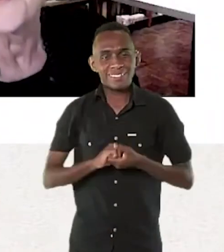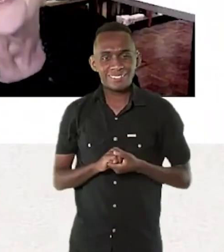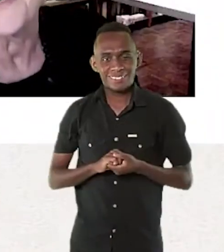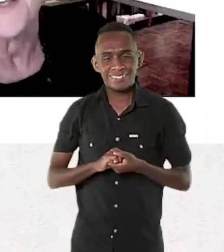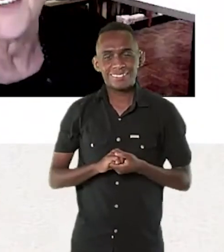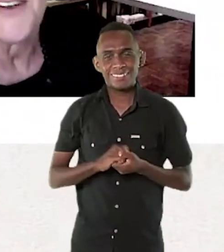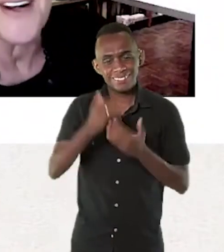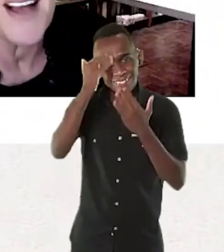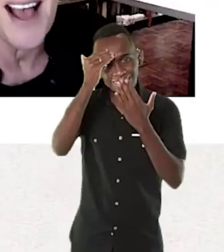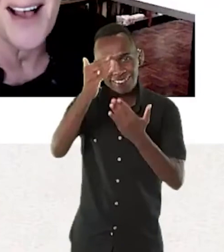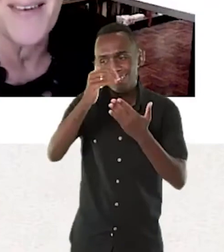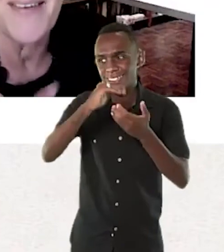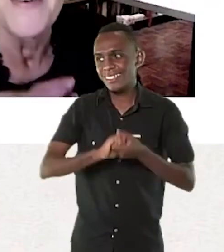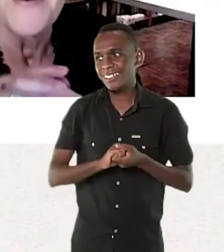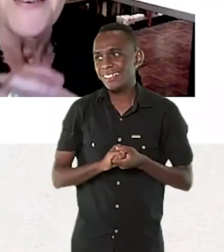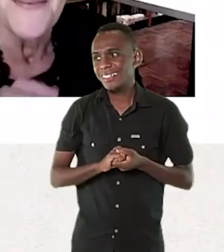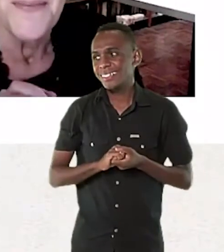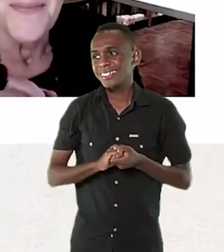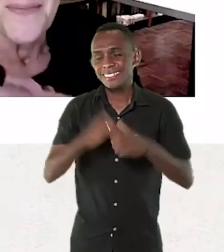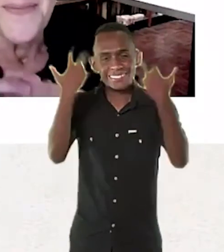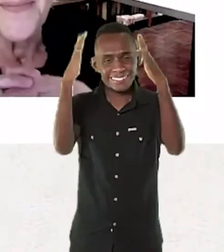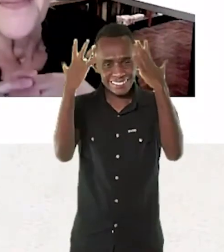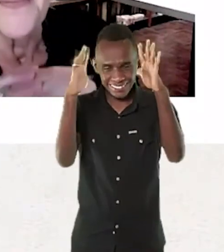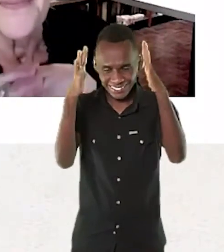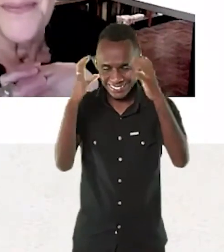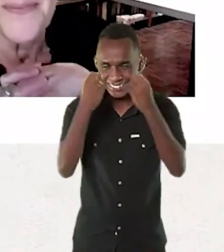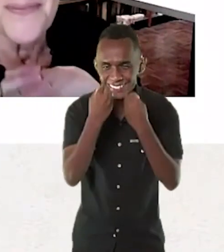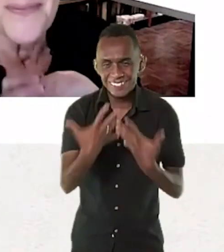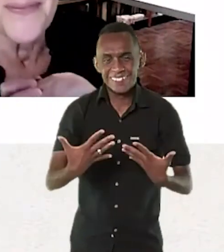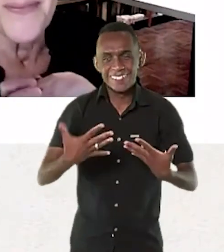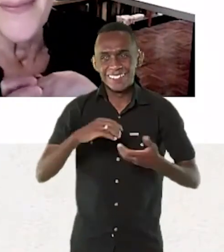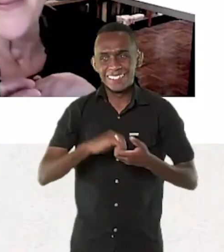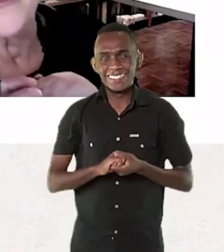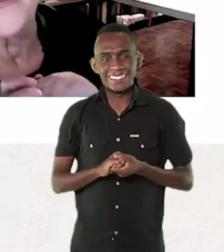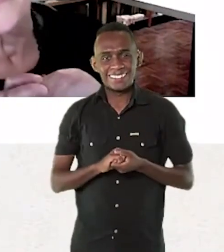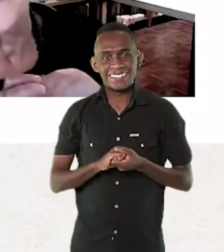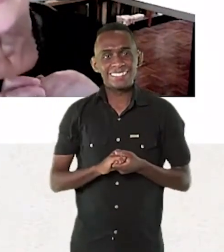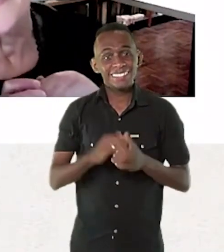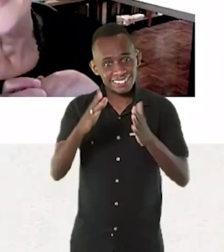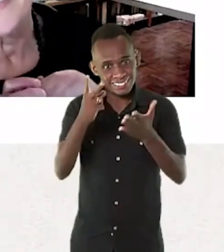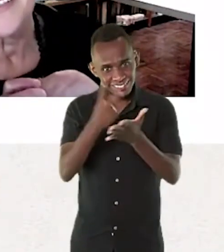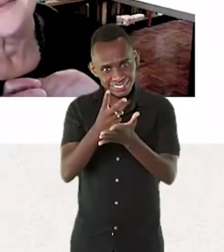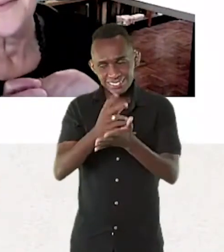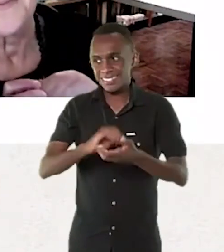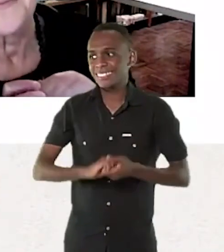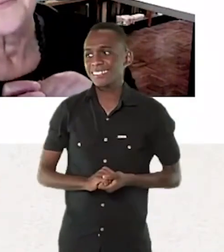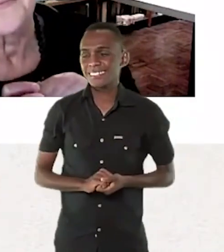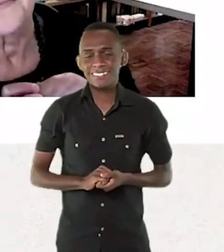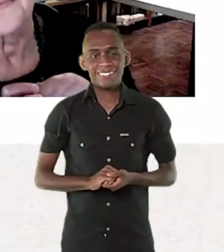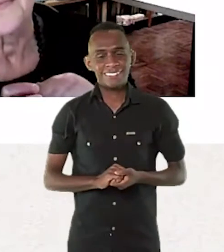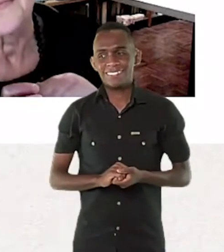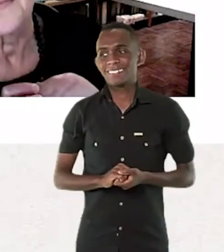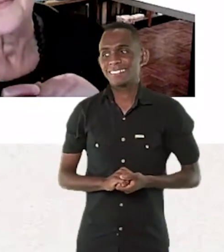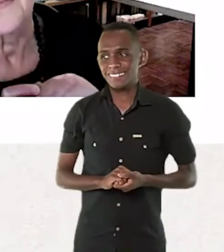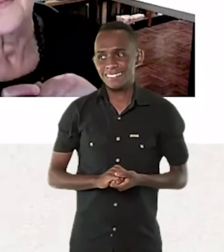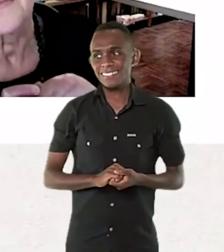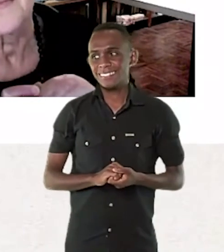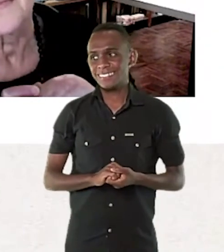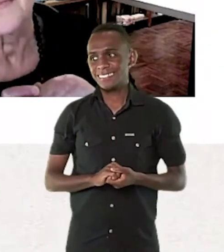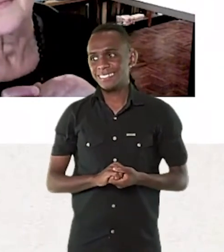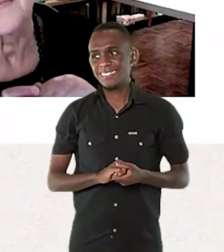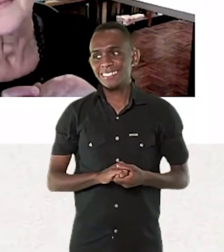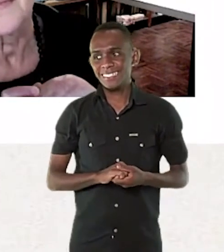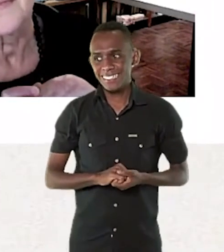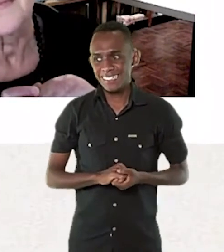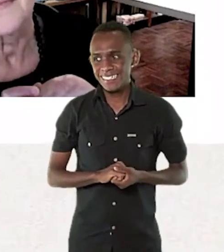Muito obrigado. E como eu sempre peço, como eu sempre peço, por favor, Eduardo, fale o nome e aí eu